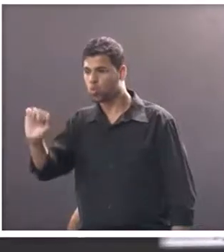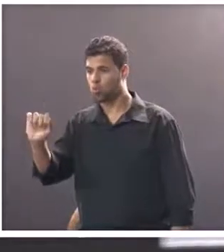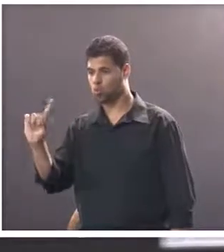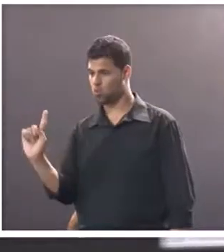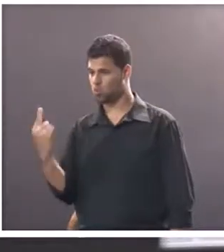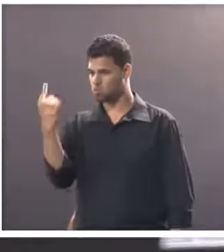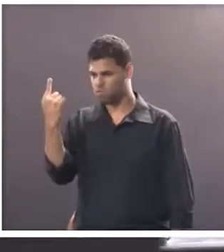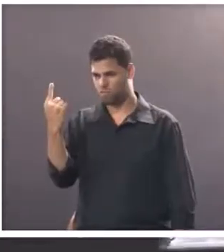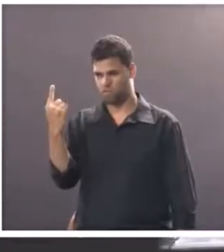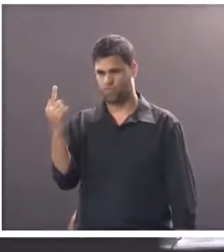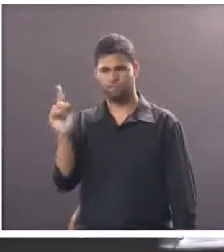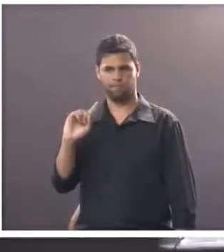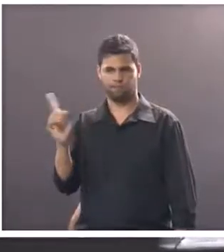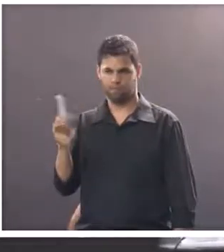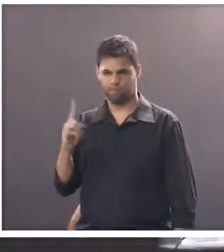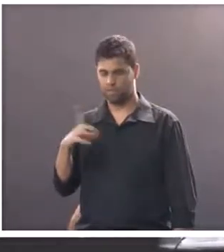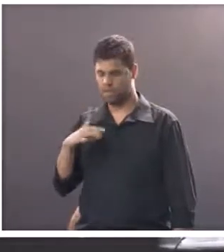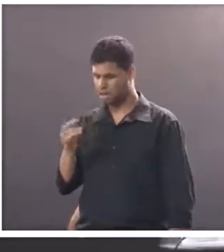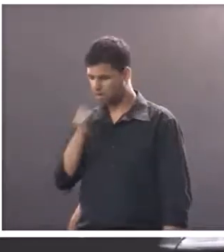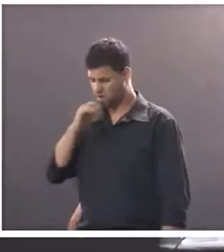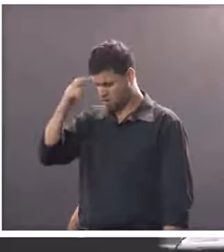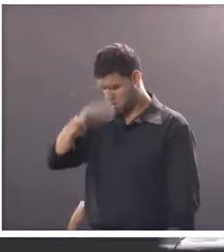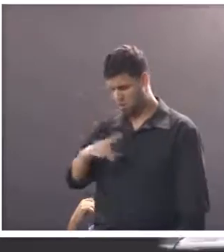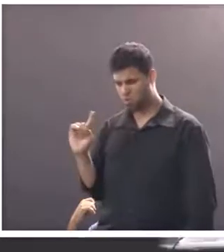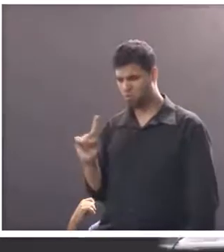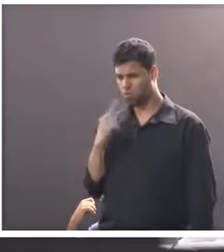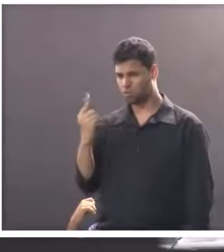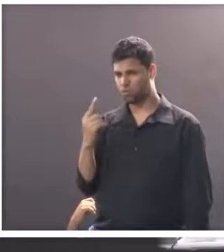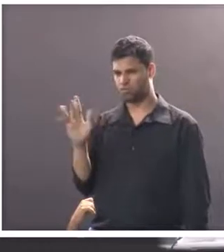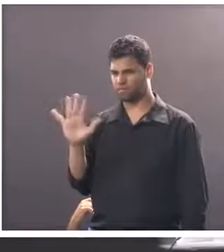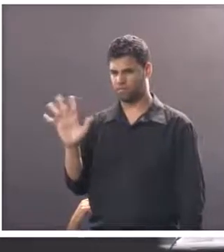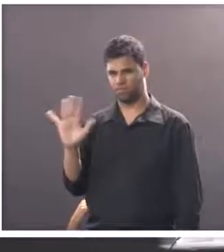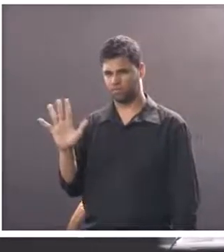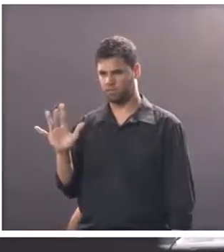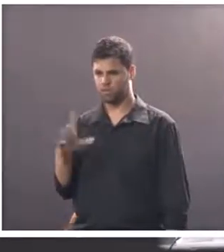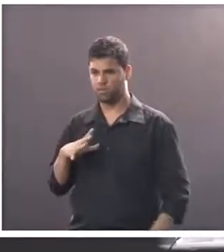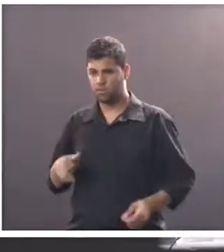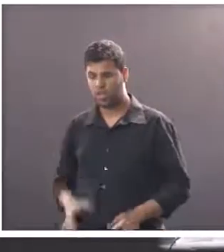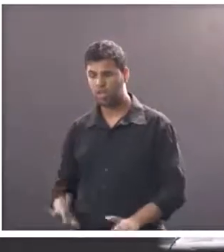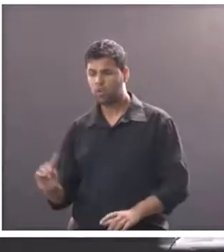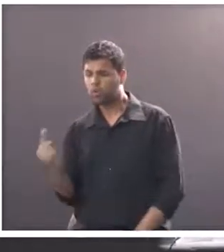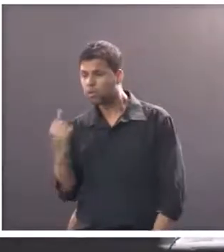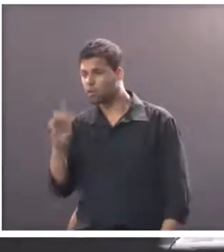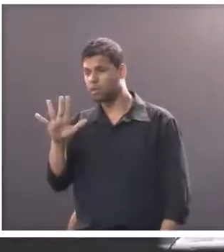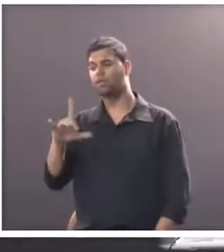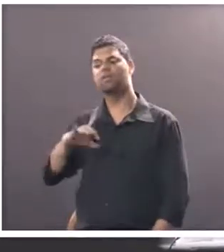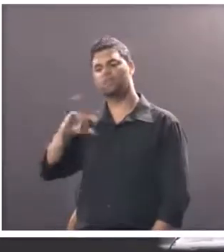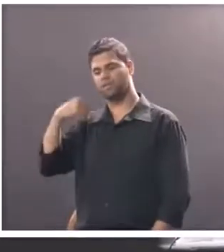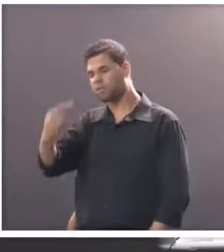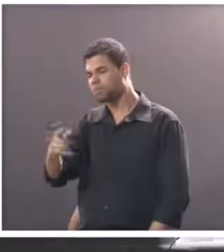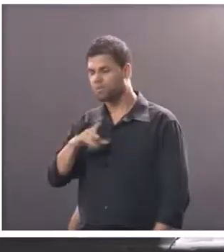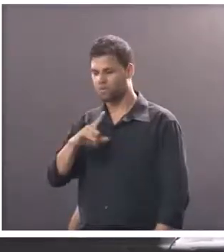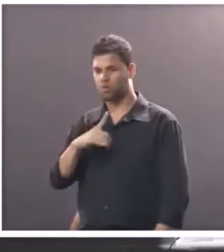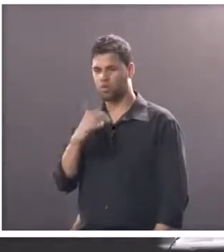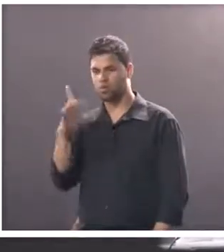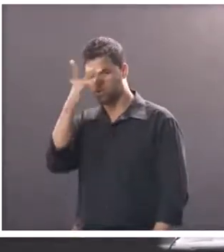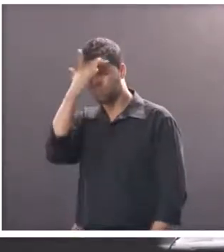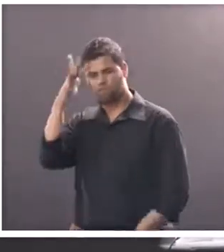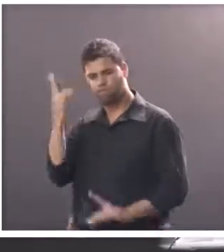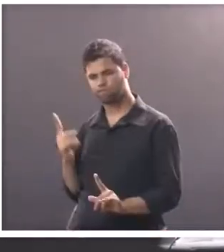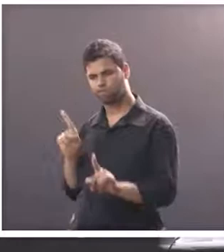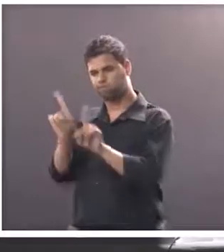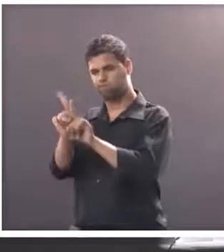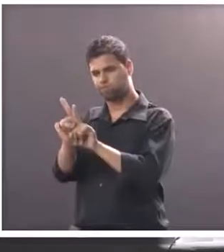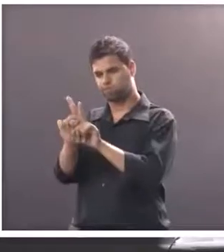sozinho. Tá, você nasceu sozinho, mesmo sendo gêmeo, você nasceu primeiro, depois sai o outro e vice-versa. Os dois não saem